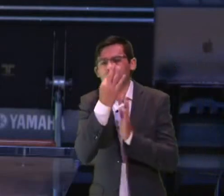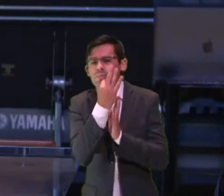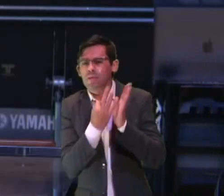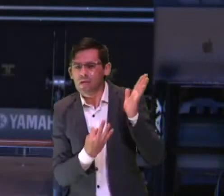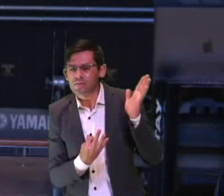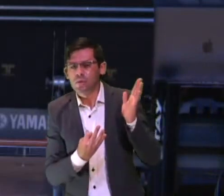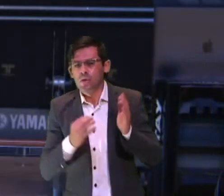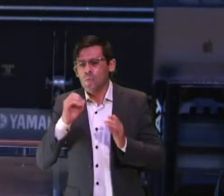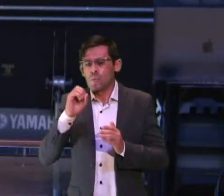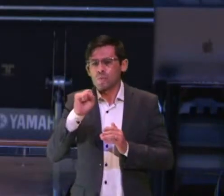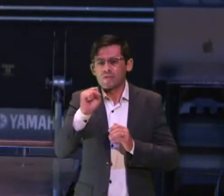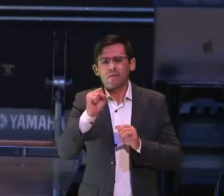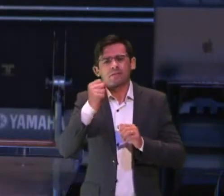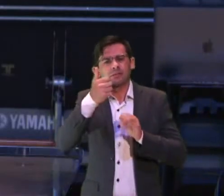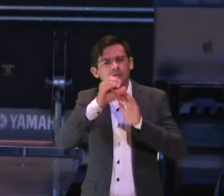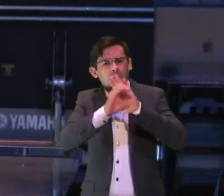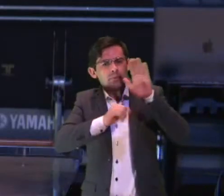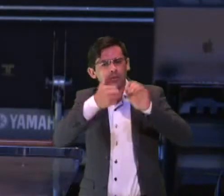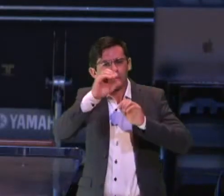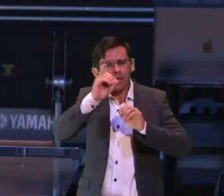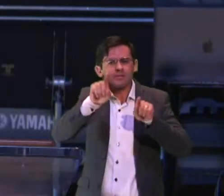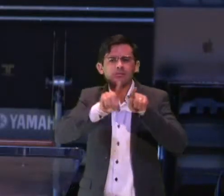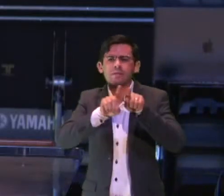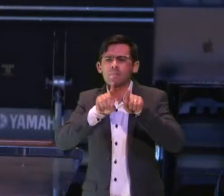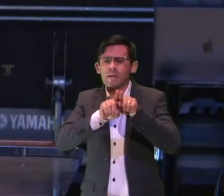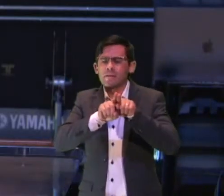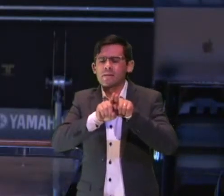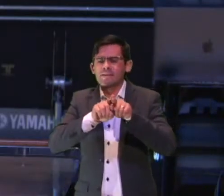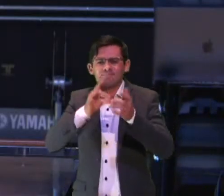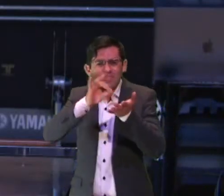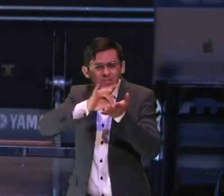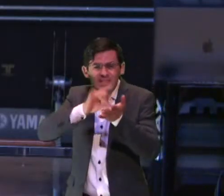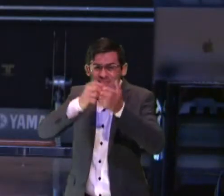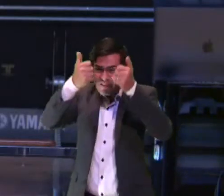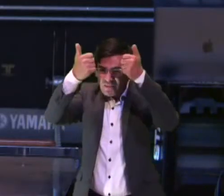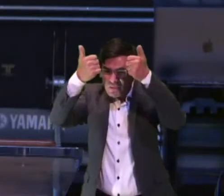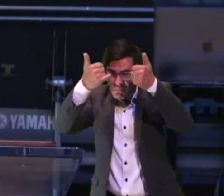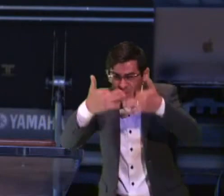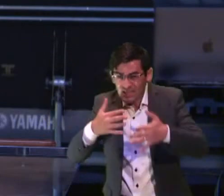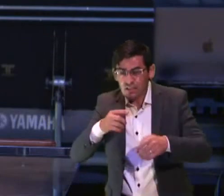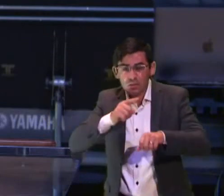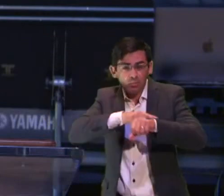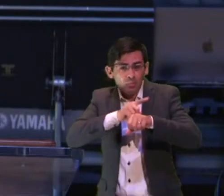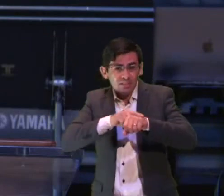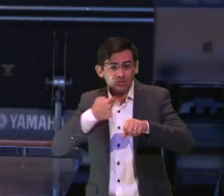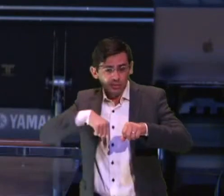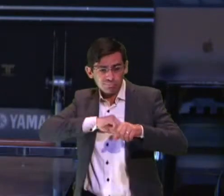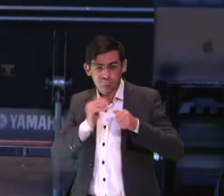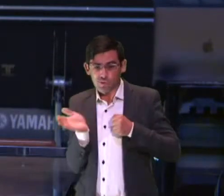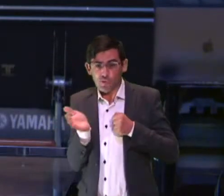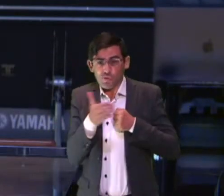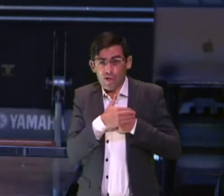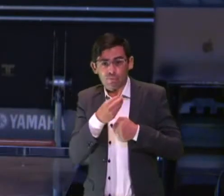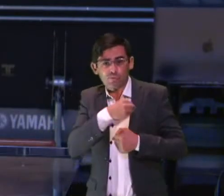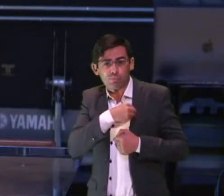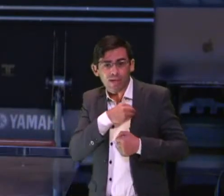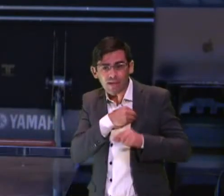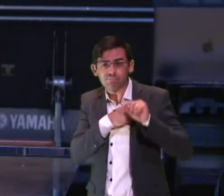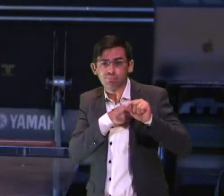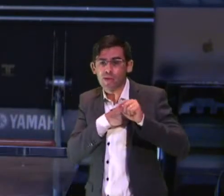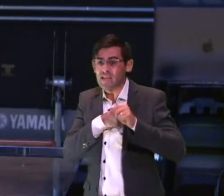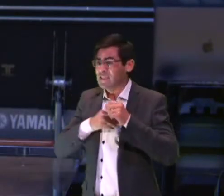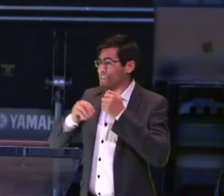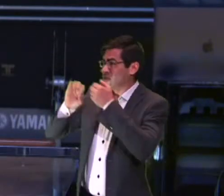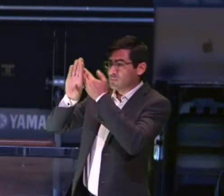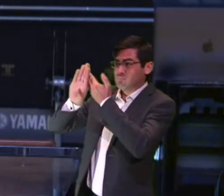Oséias 10 fala: semeiem a retidão para si, colham o fruto da lealdade, façam sulcos no